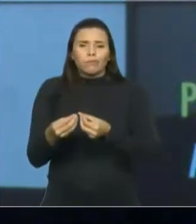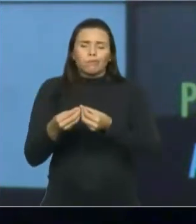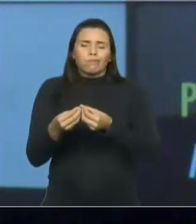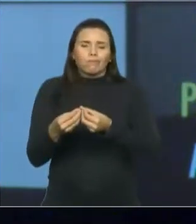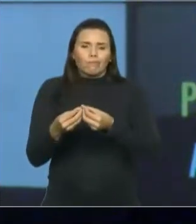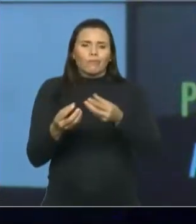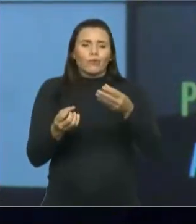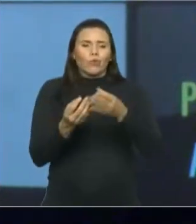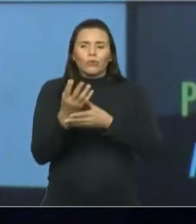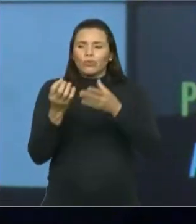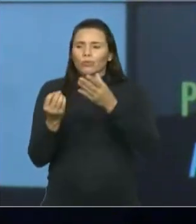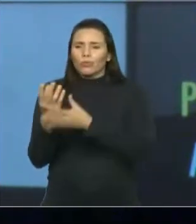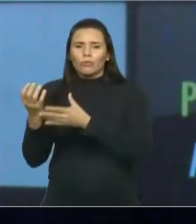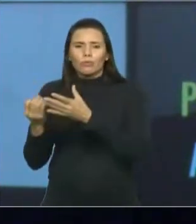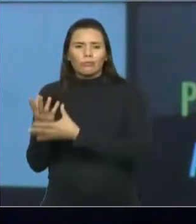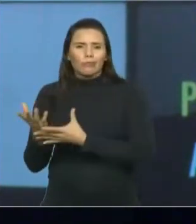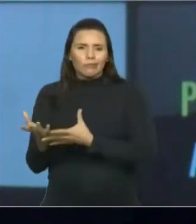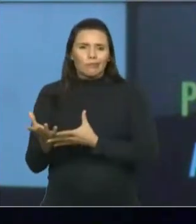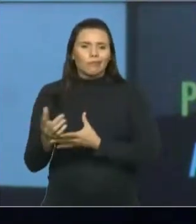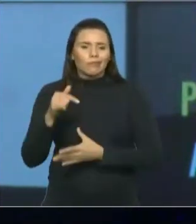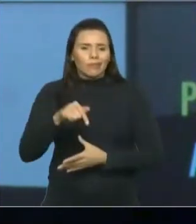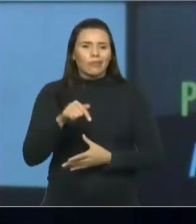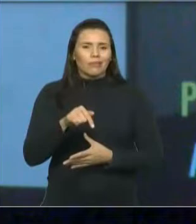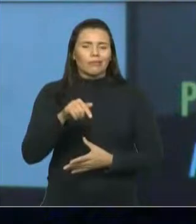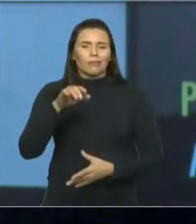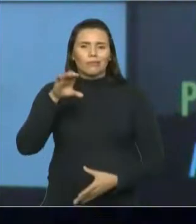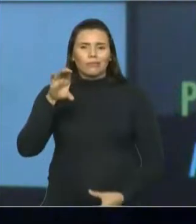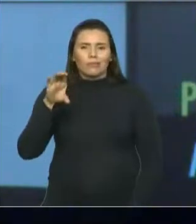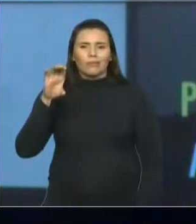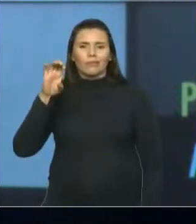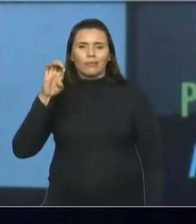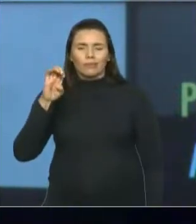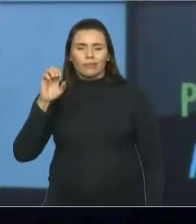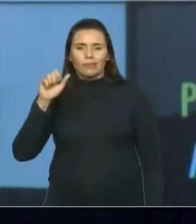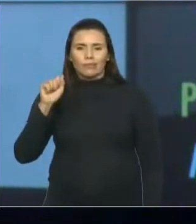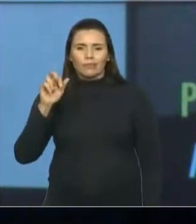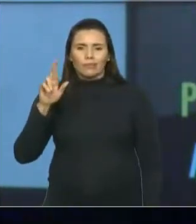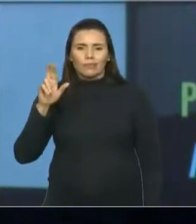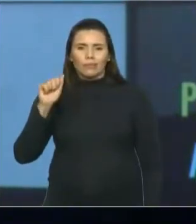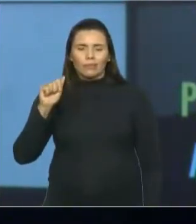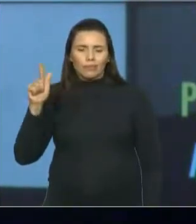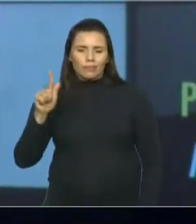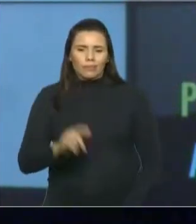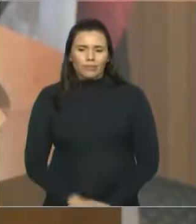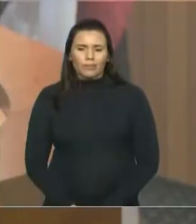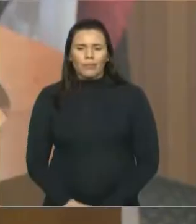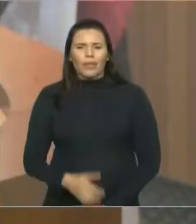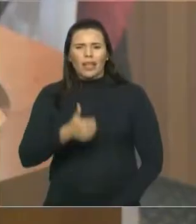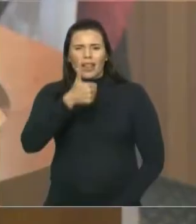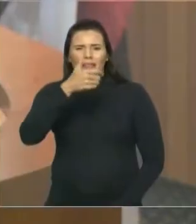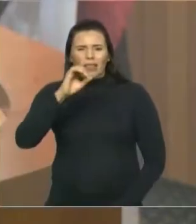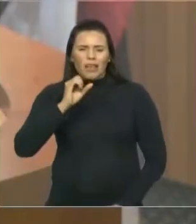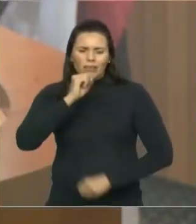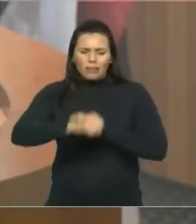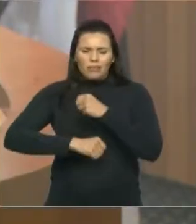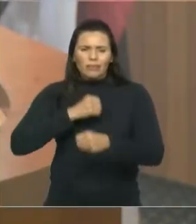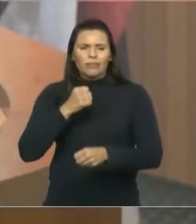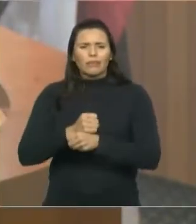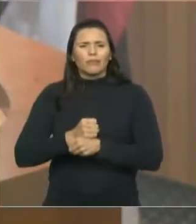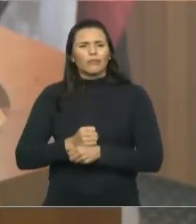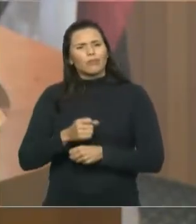dizer, o estado do Ceará teve durante 10 anos o boom de serviços em todas as regiões de